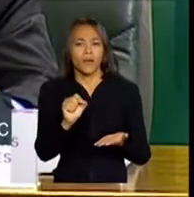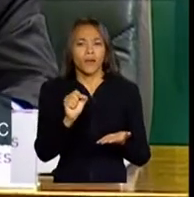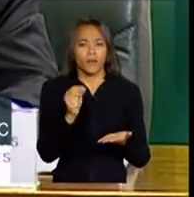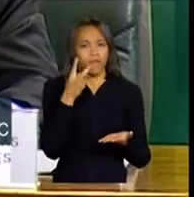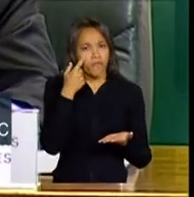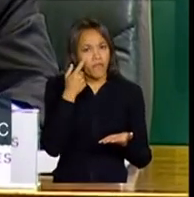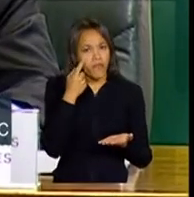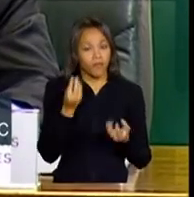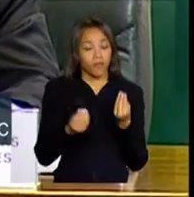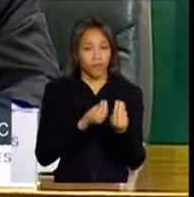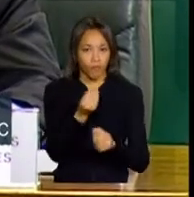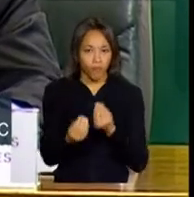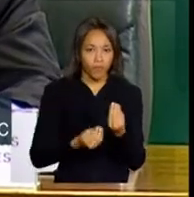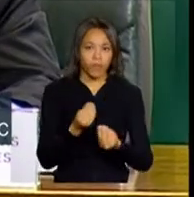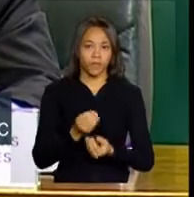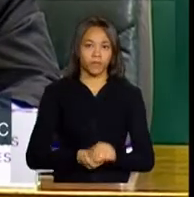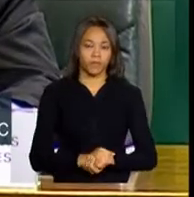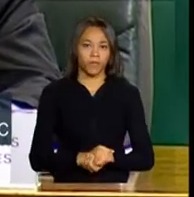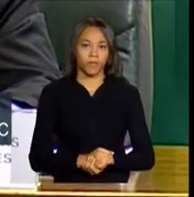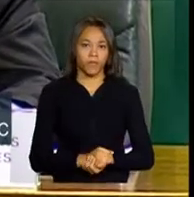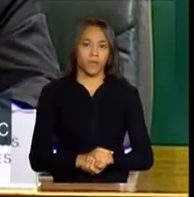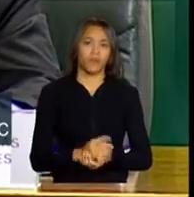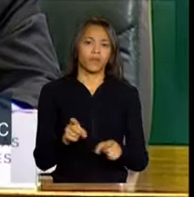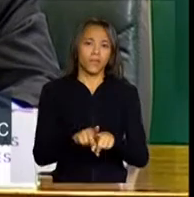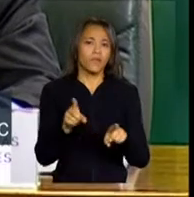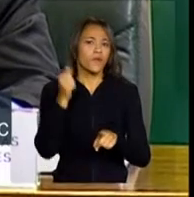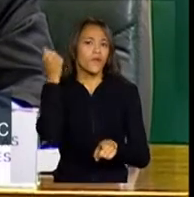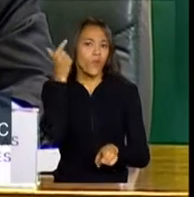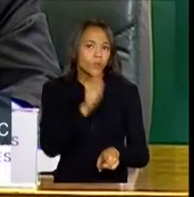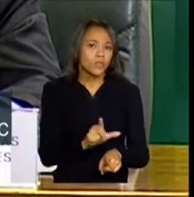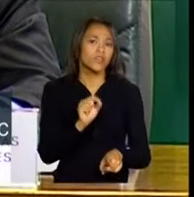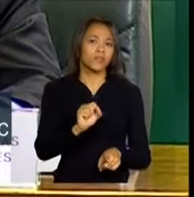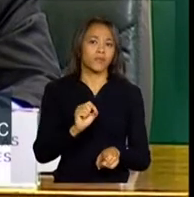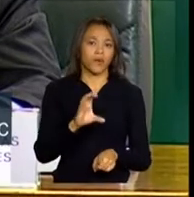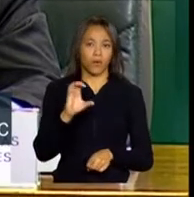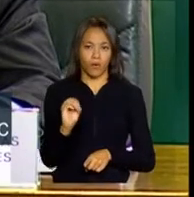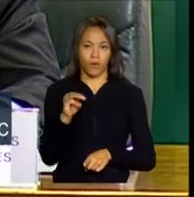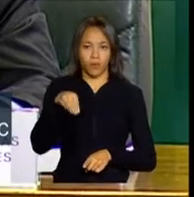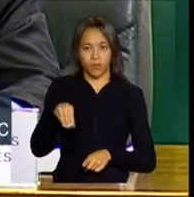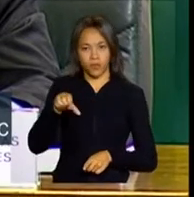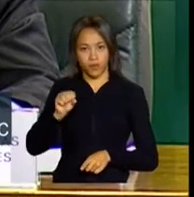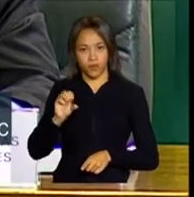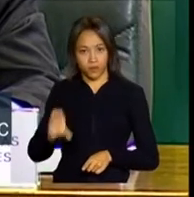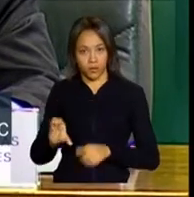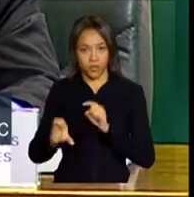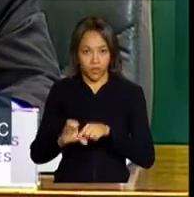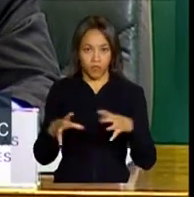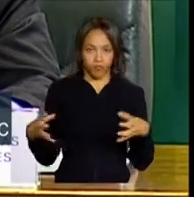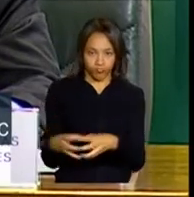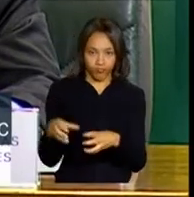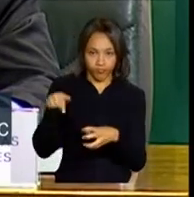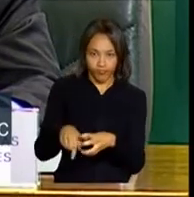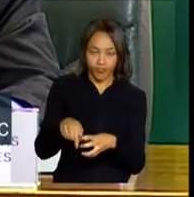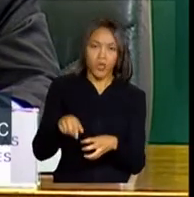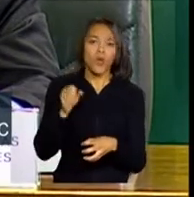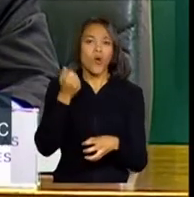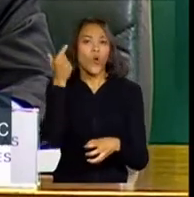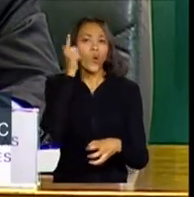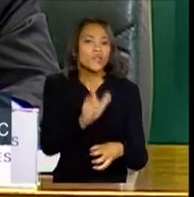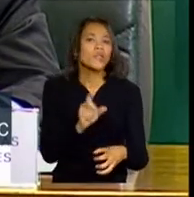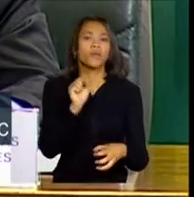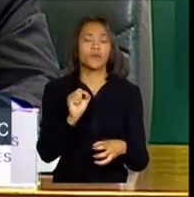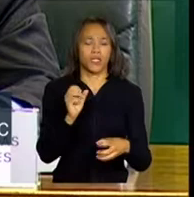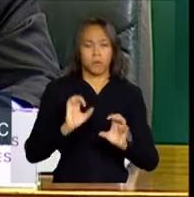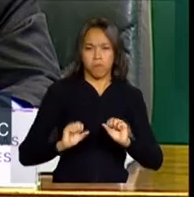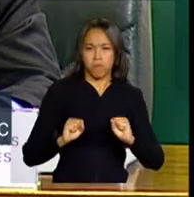em contenciosos comerciais a partir de uma vitória emblemática não IMC contra subsídios agrícolas e legais consegue-se